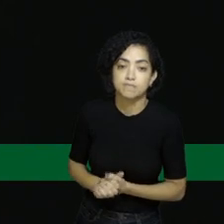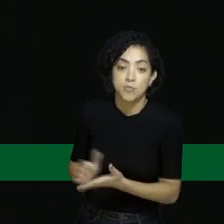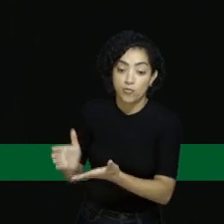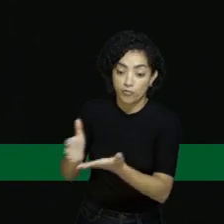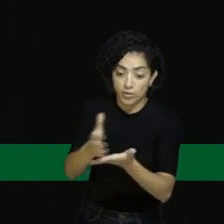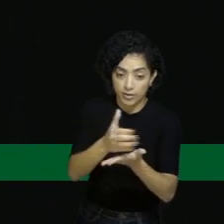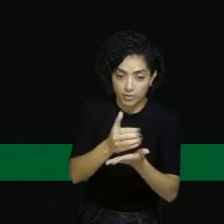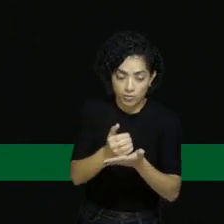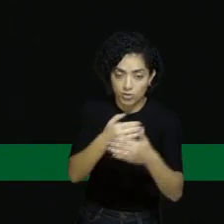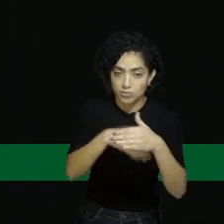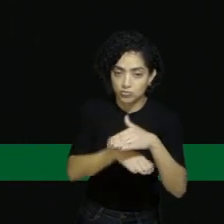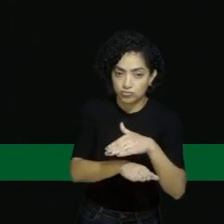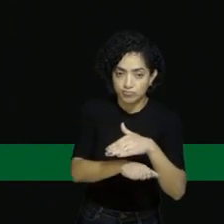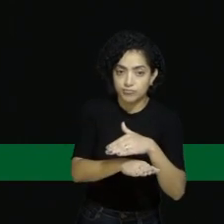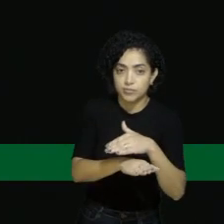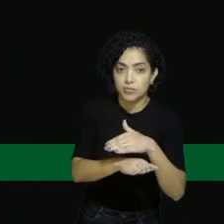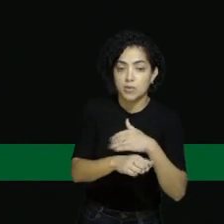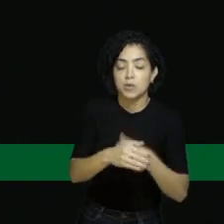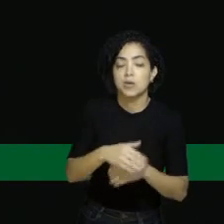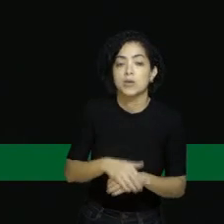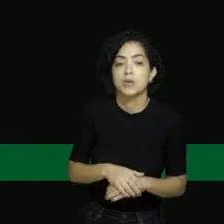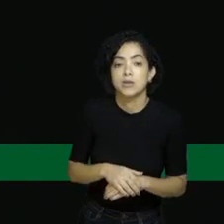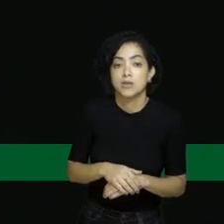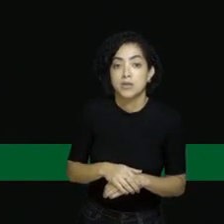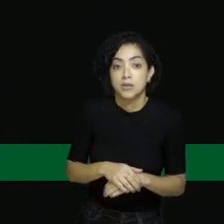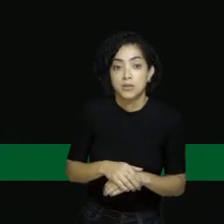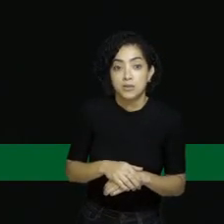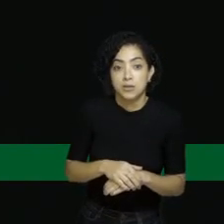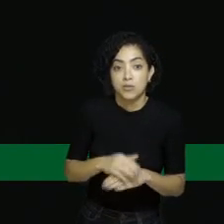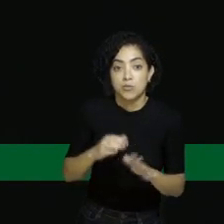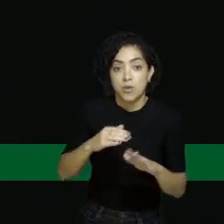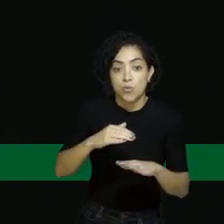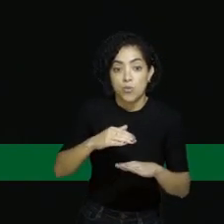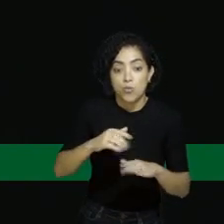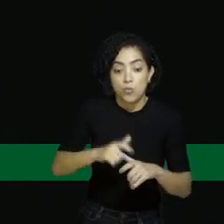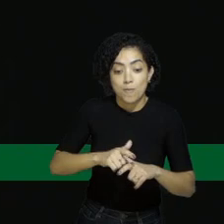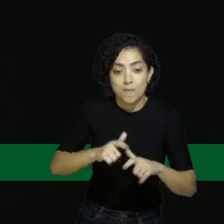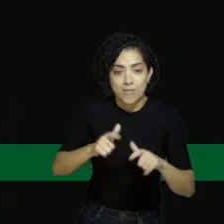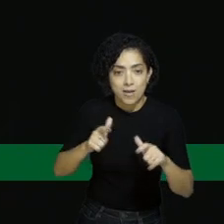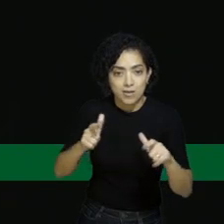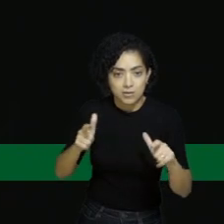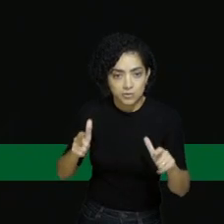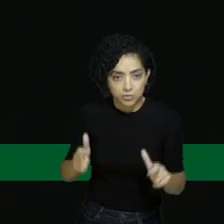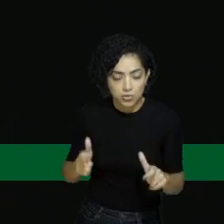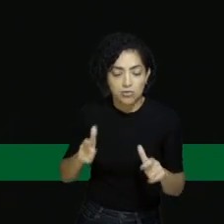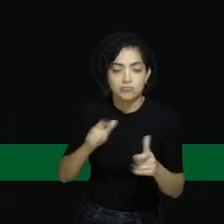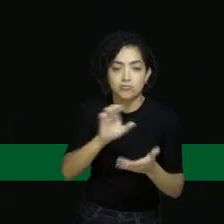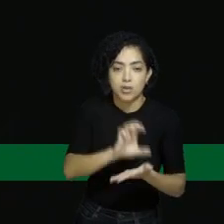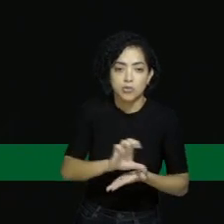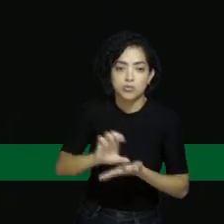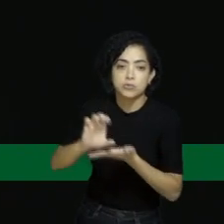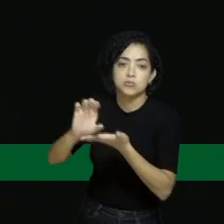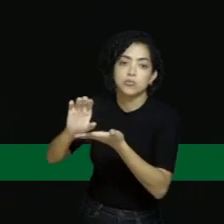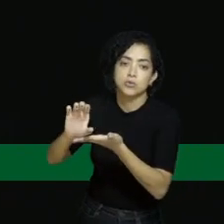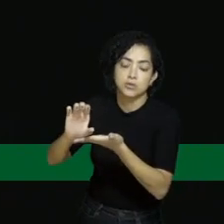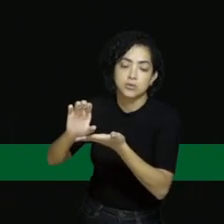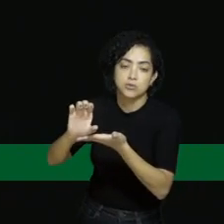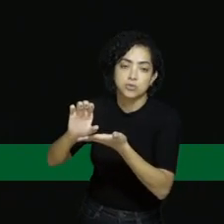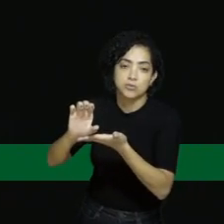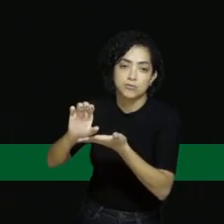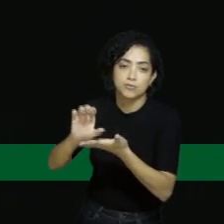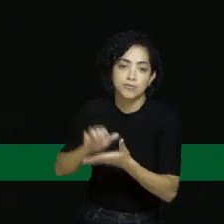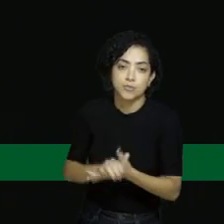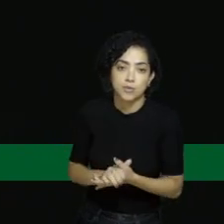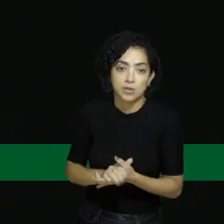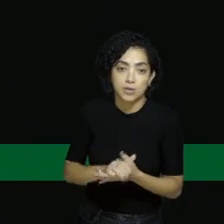Estamos hoje como o maior exportador de suínos do Brasil, com 25% da exportação brasileira. Em